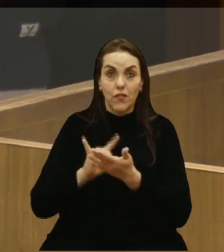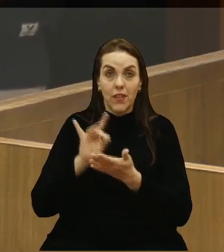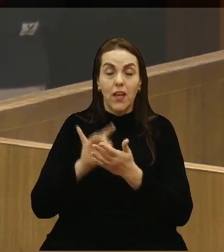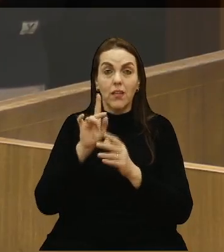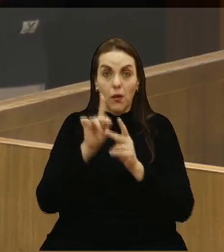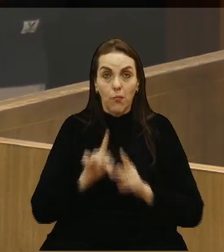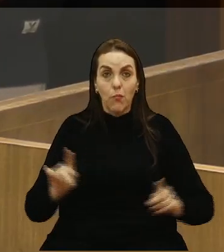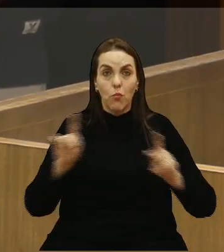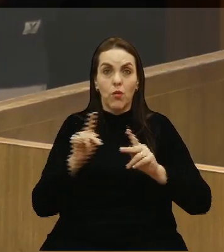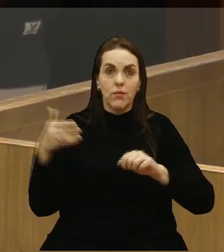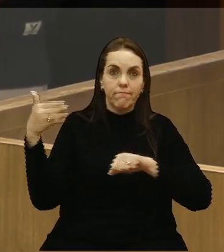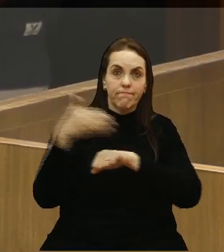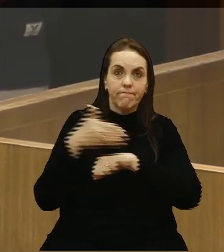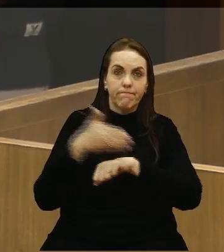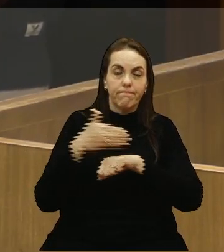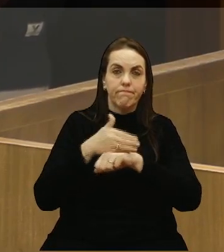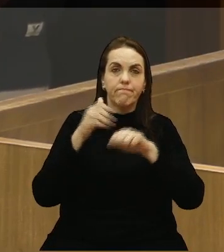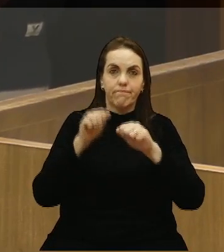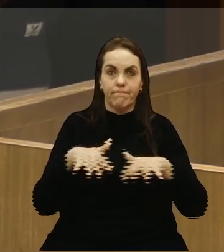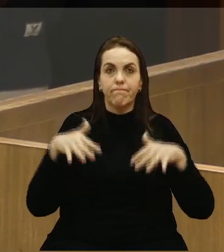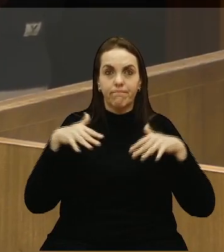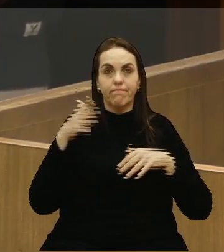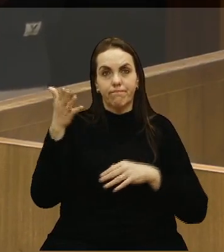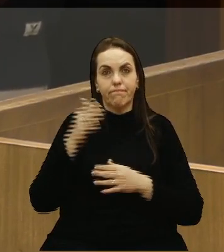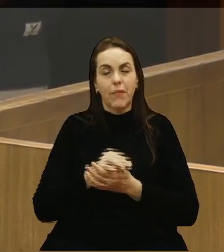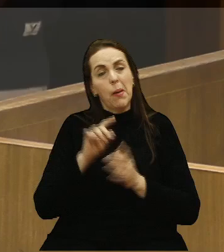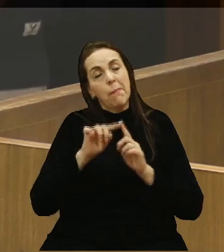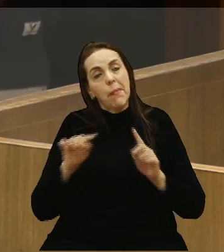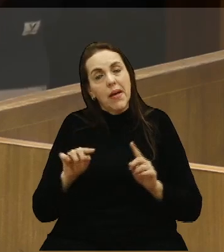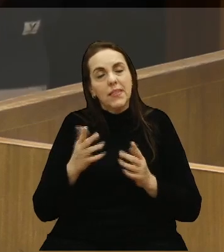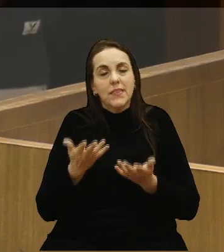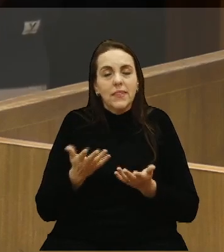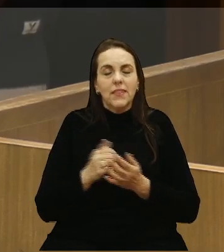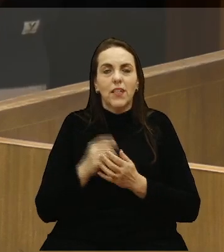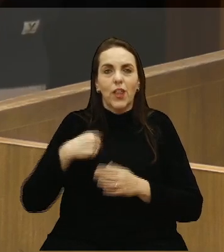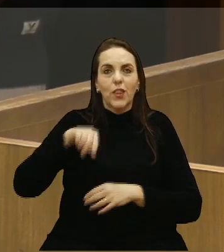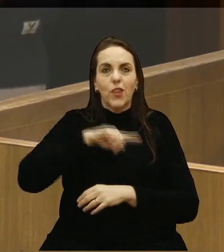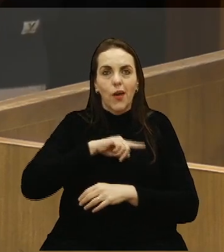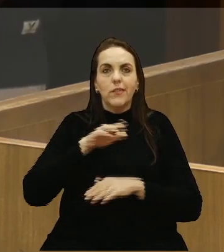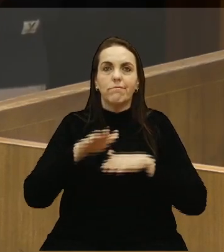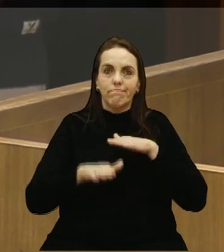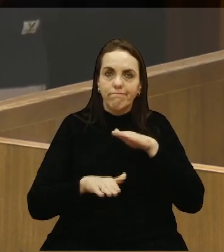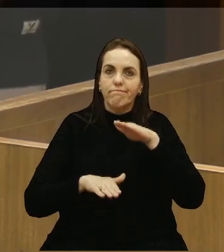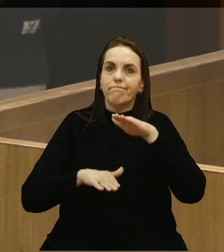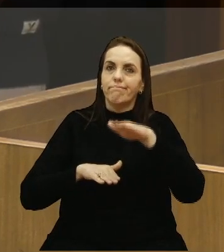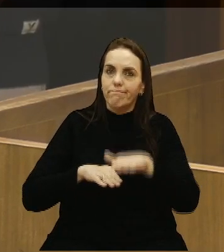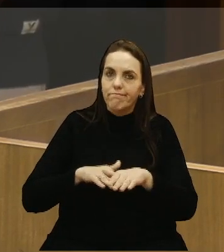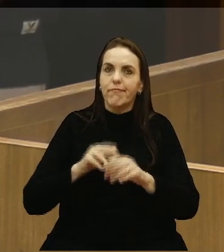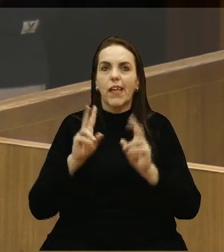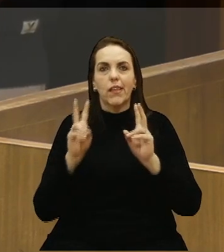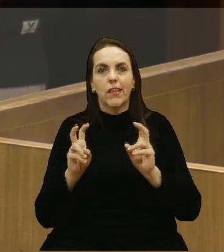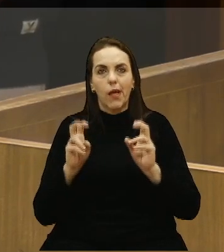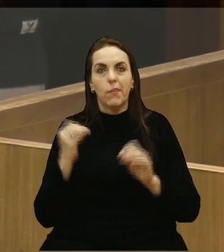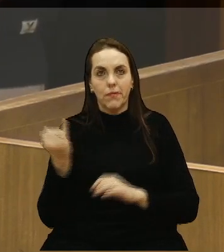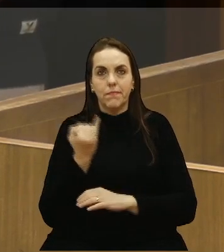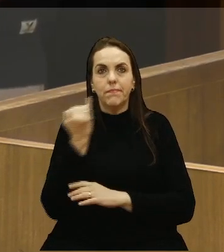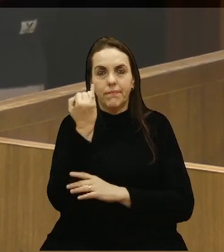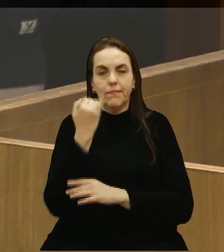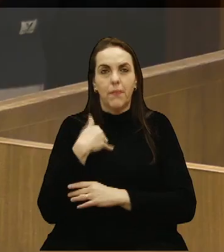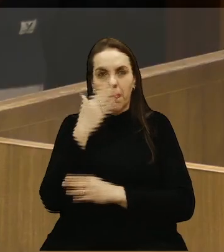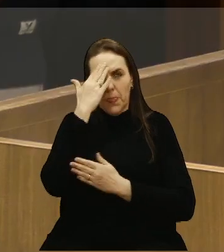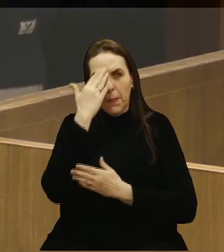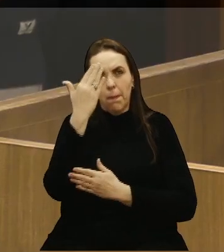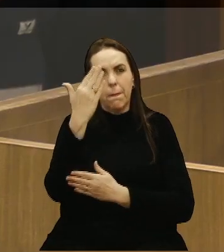população para dentro da Câmara de Vereadores. Mas, enfim, nós estamos caminhando, isso é um tema que é importante, e eu